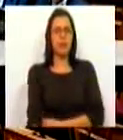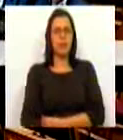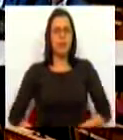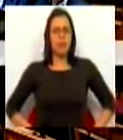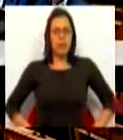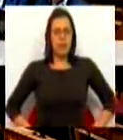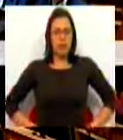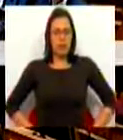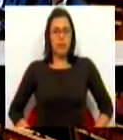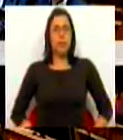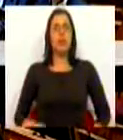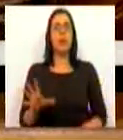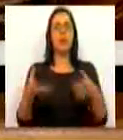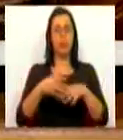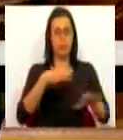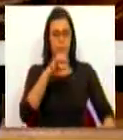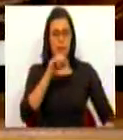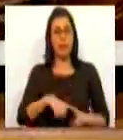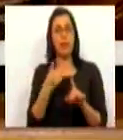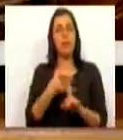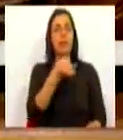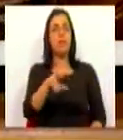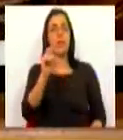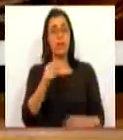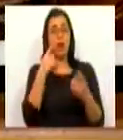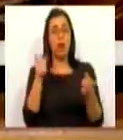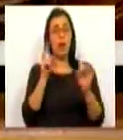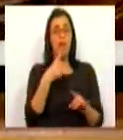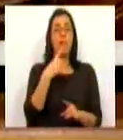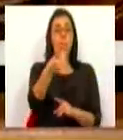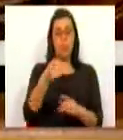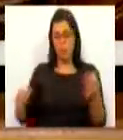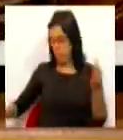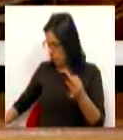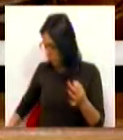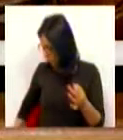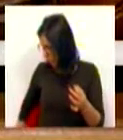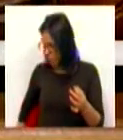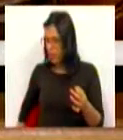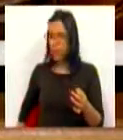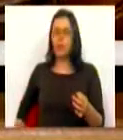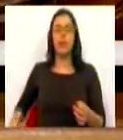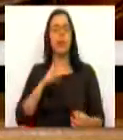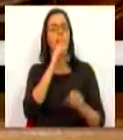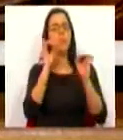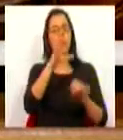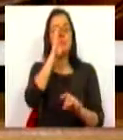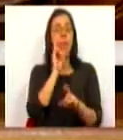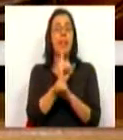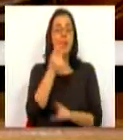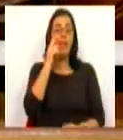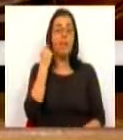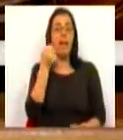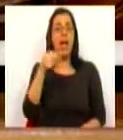do Grupo Parlamentar do PCP em 2013, e nova pergunta foi endereçada e ficou sem resposta, quer quando o Ministro era Vítor